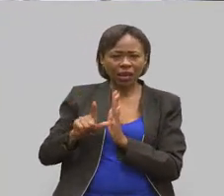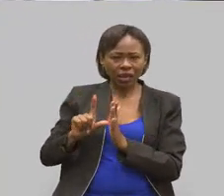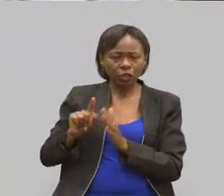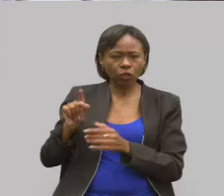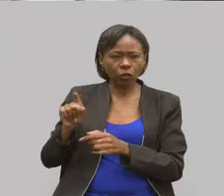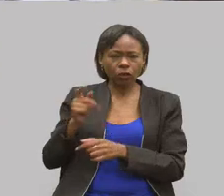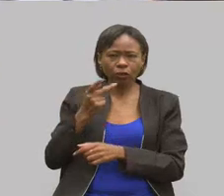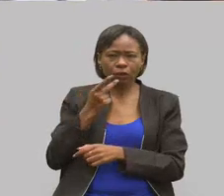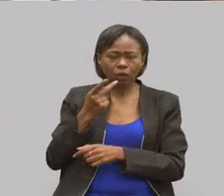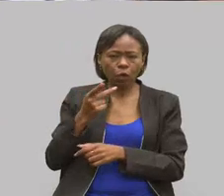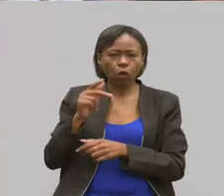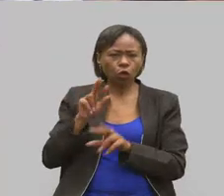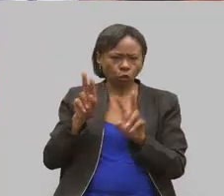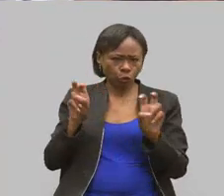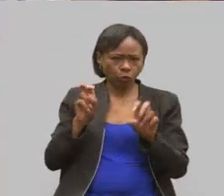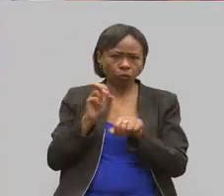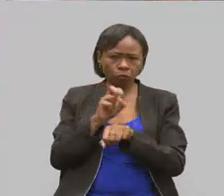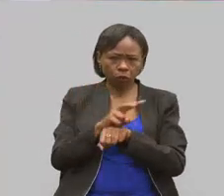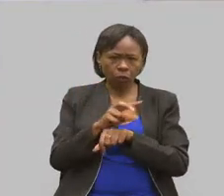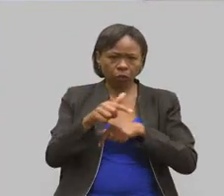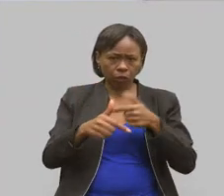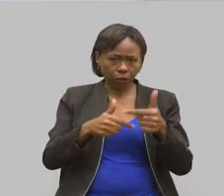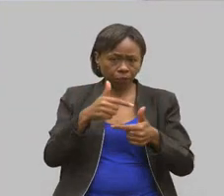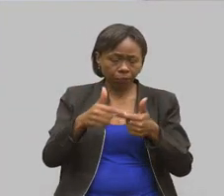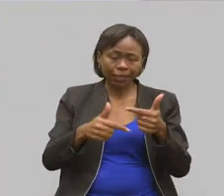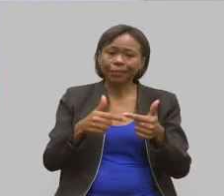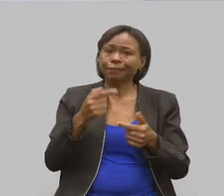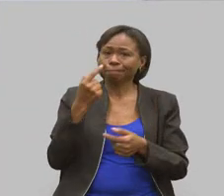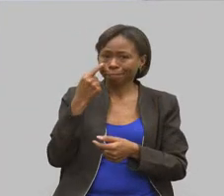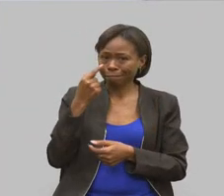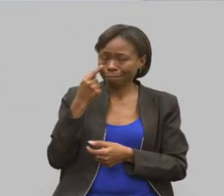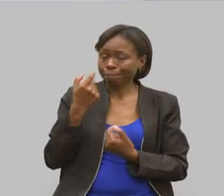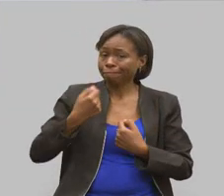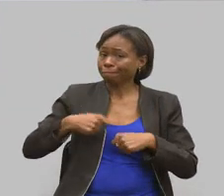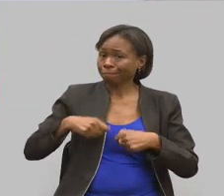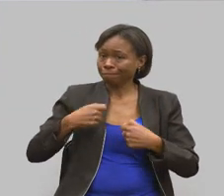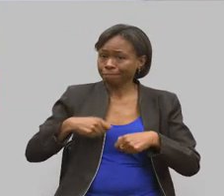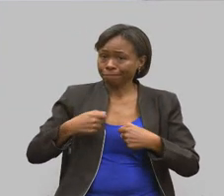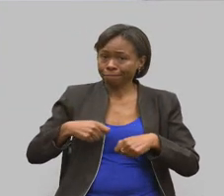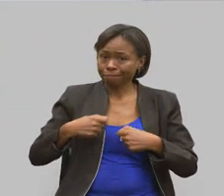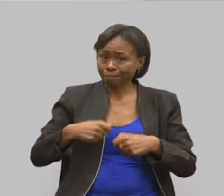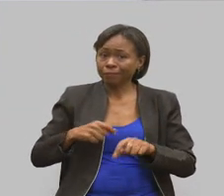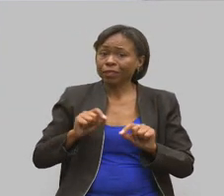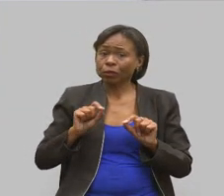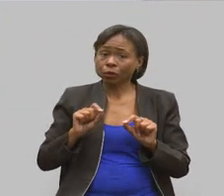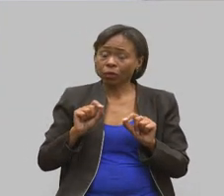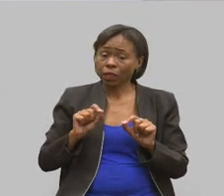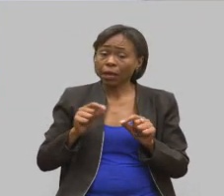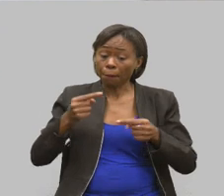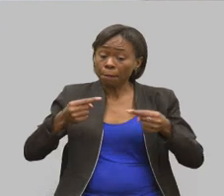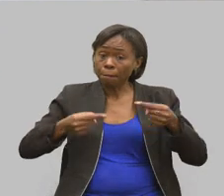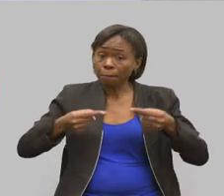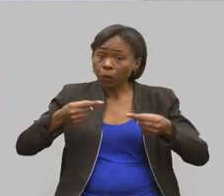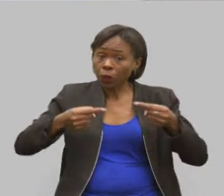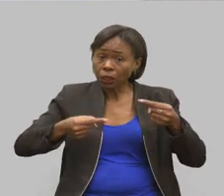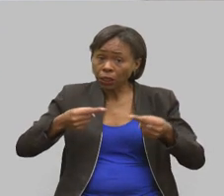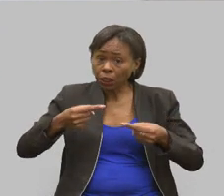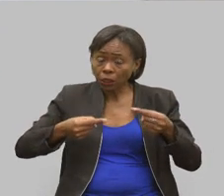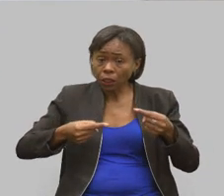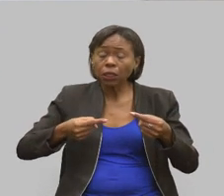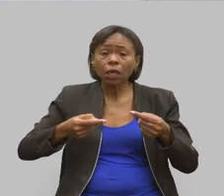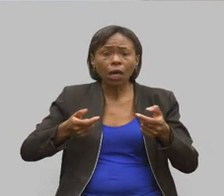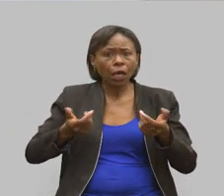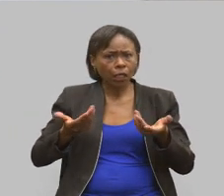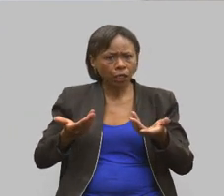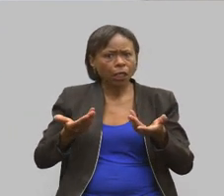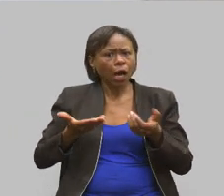questão do trabalho a gente vê uma necessidade muito grande de nós temos políticas públicas que garantam e também no